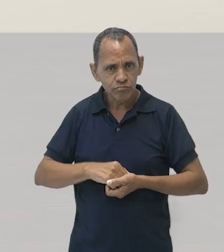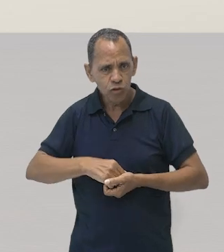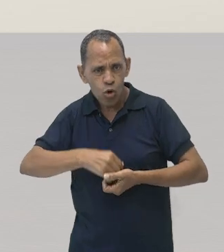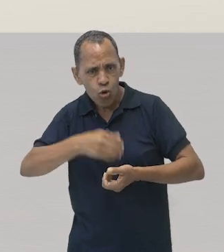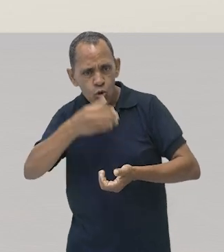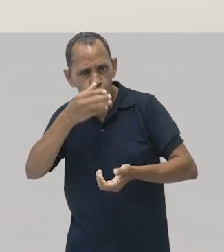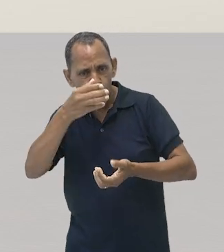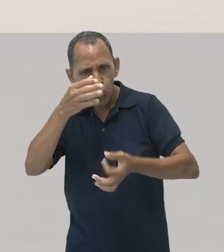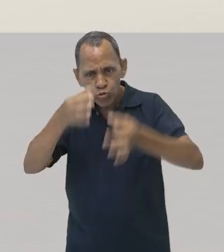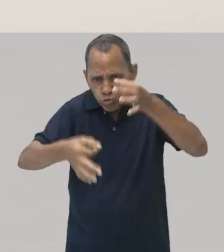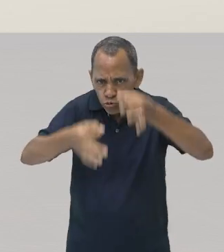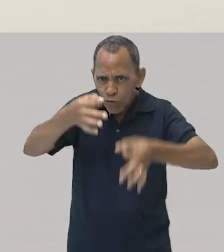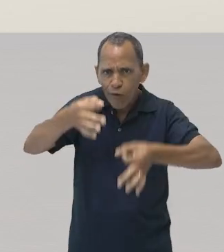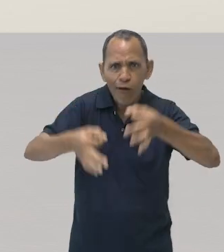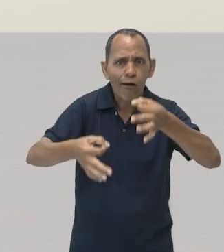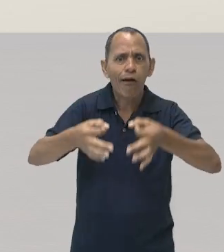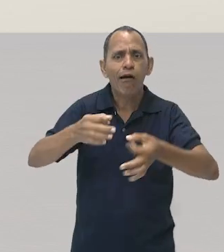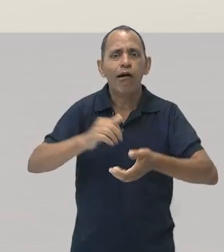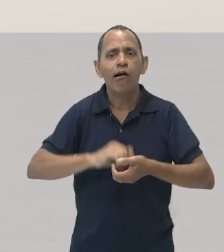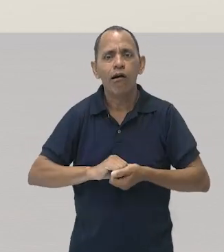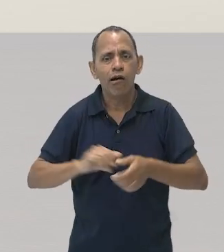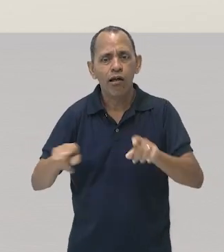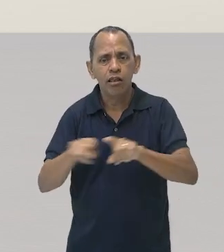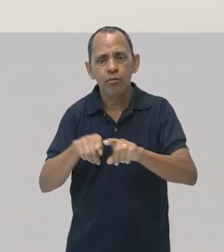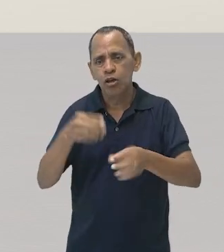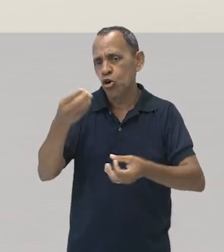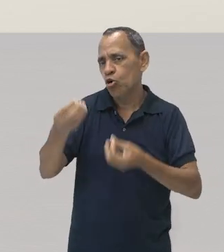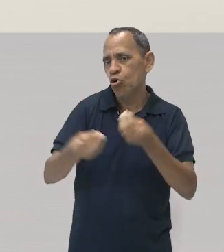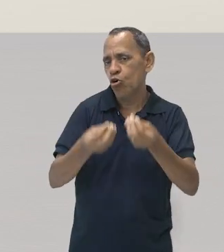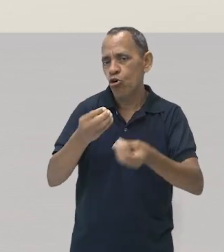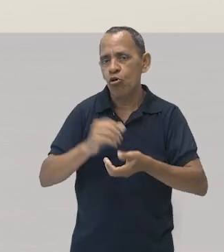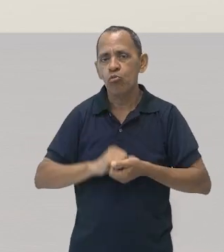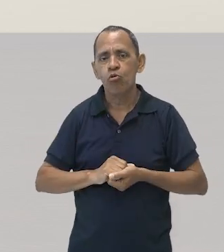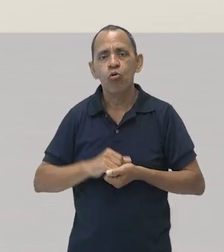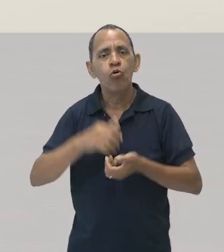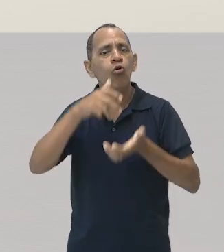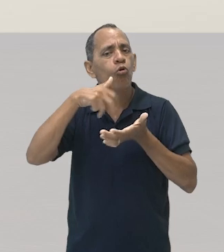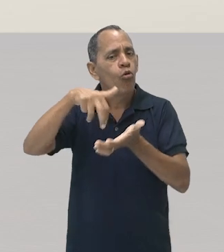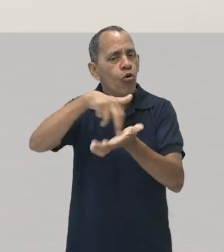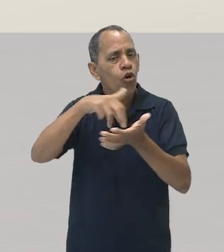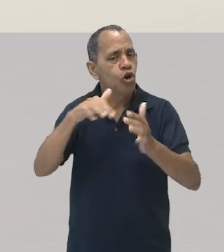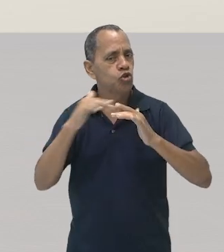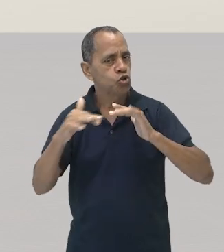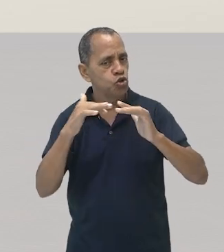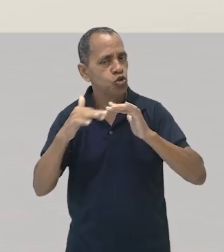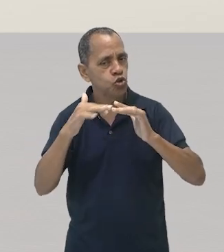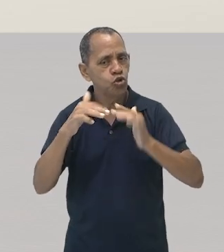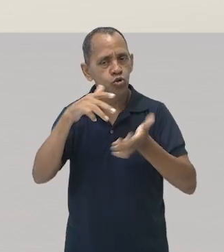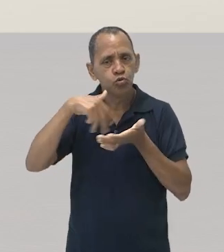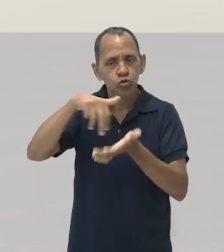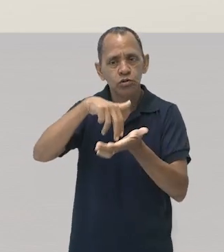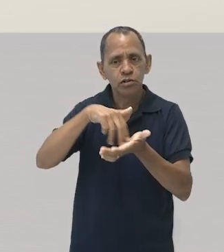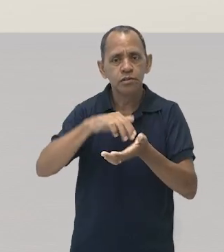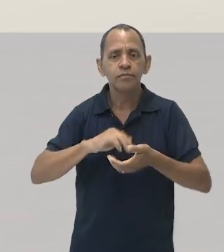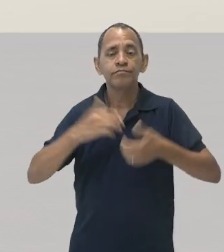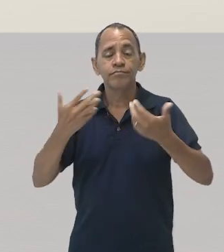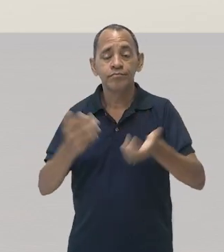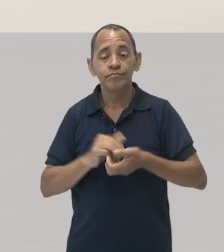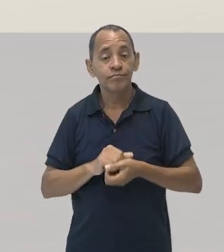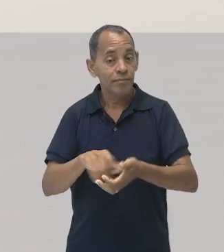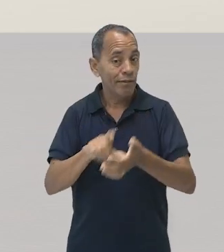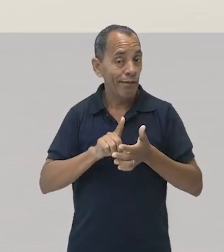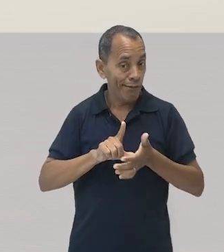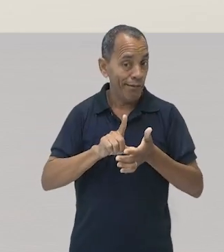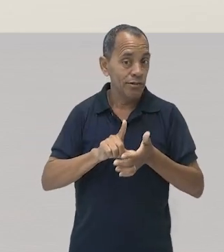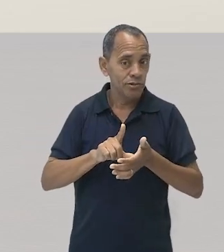ou pelo ritmo, o estilo que dança? O que vocês acham sobre isso? Bom, antes de a gente descobrir